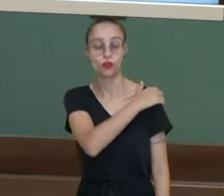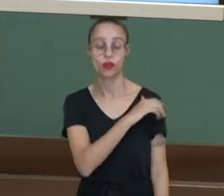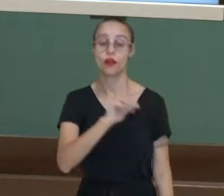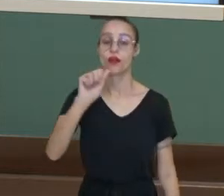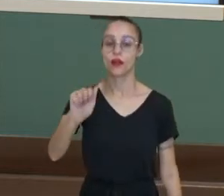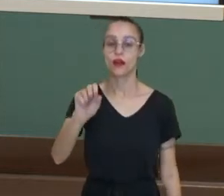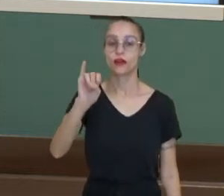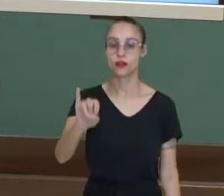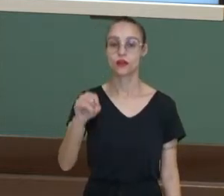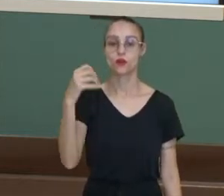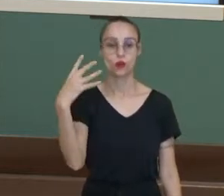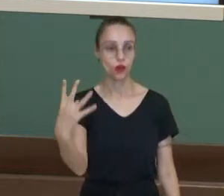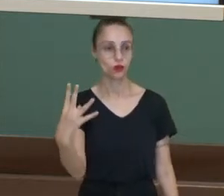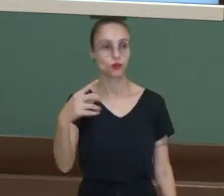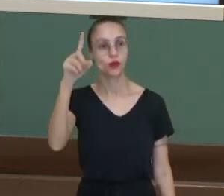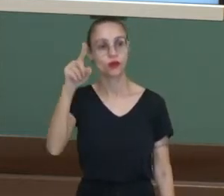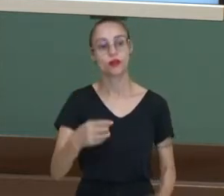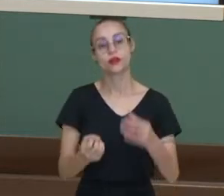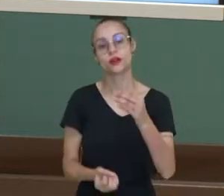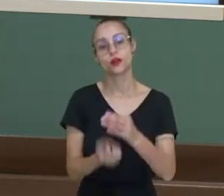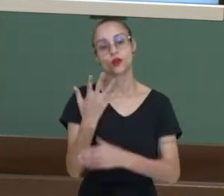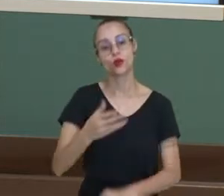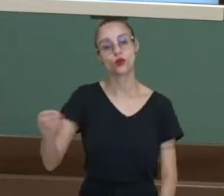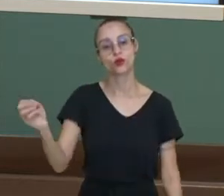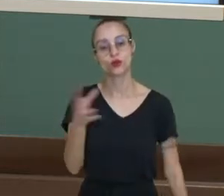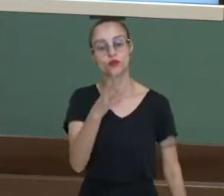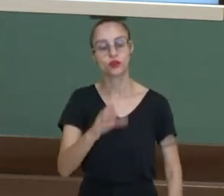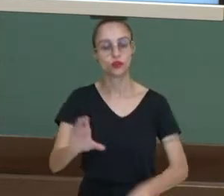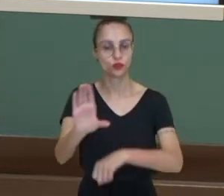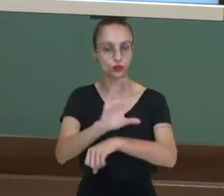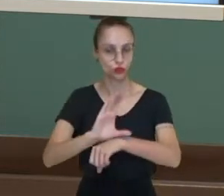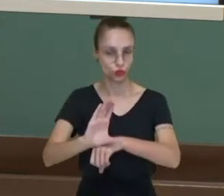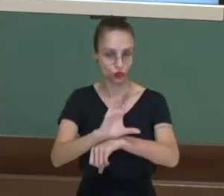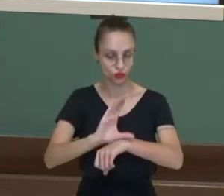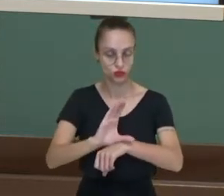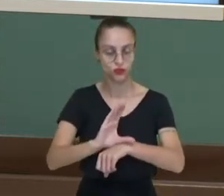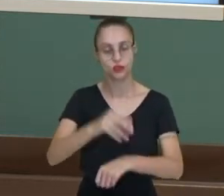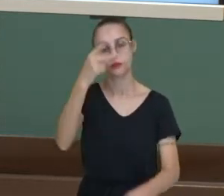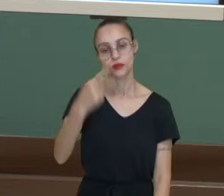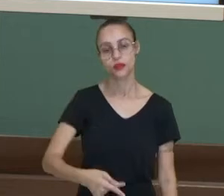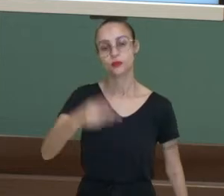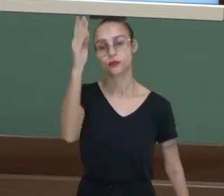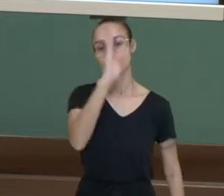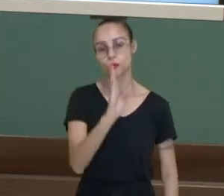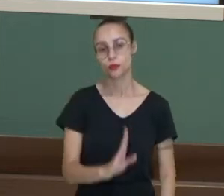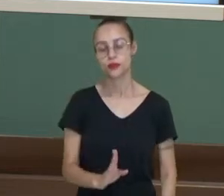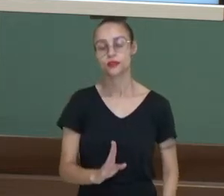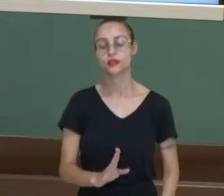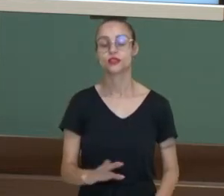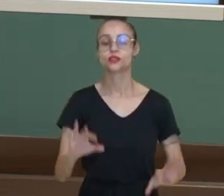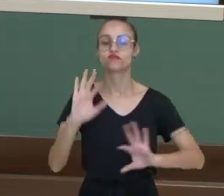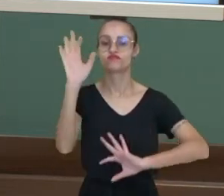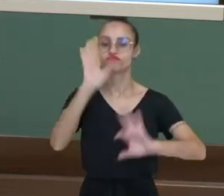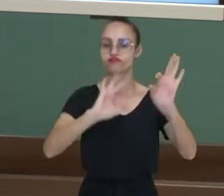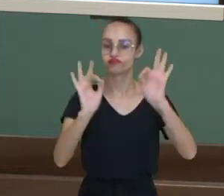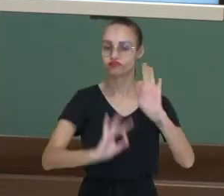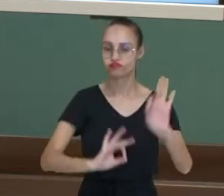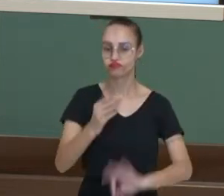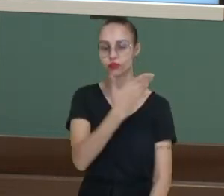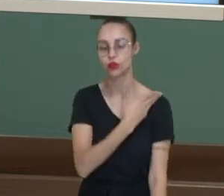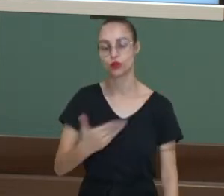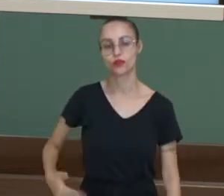institucional número 4, AI-4, criou uma nova Constituição para o Brasil, aí nos moldes deste